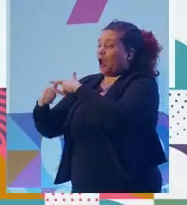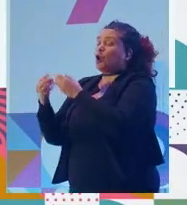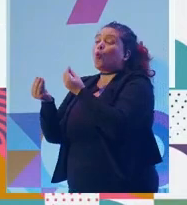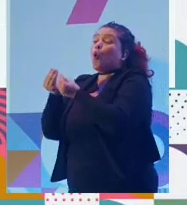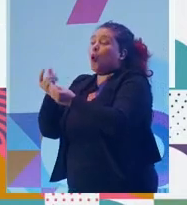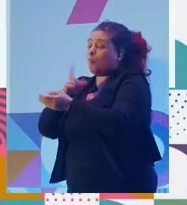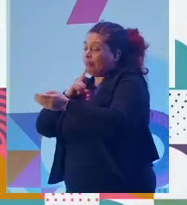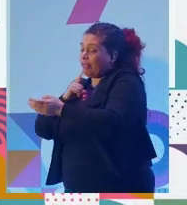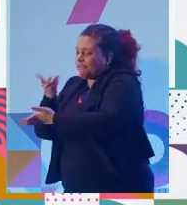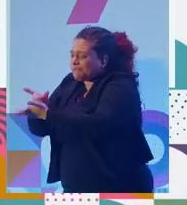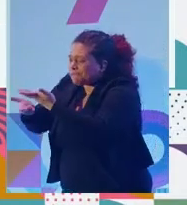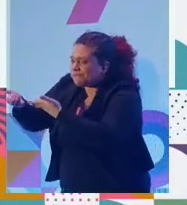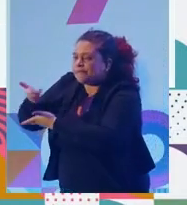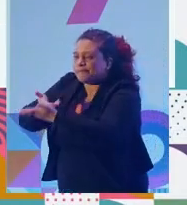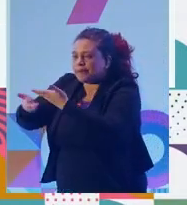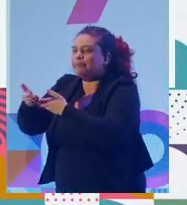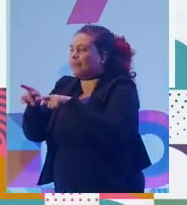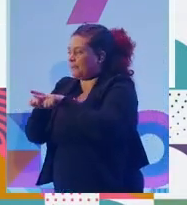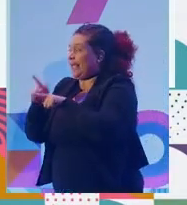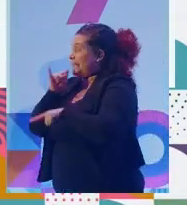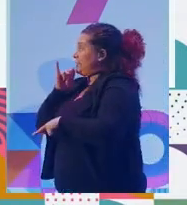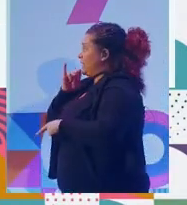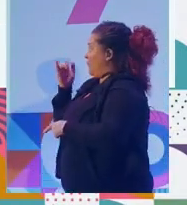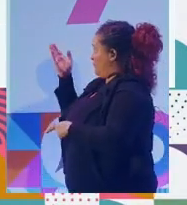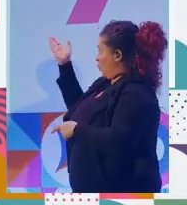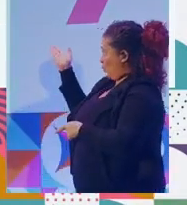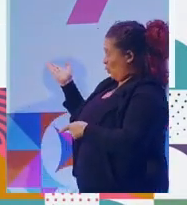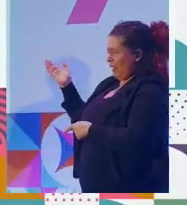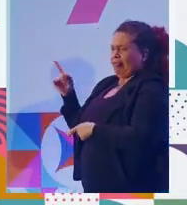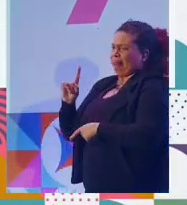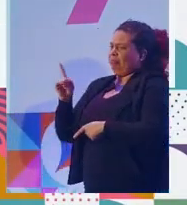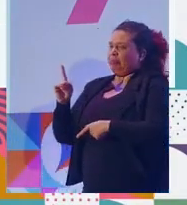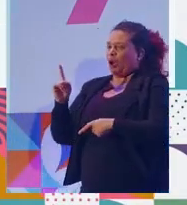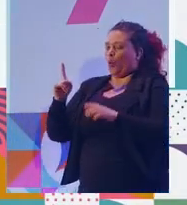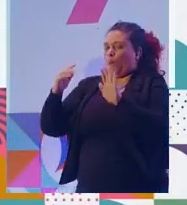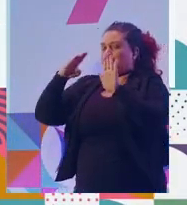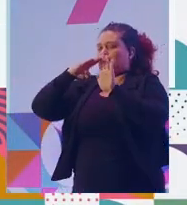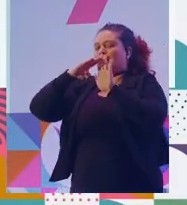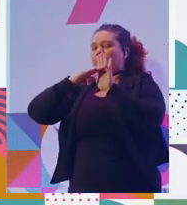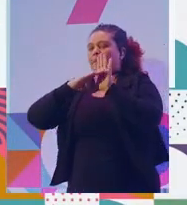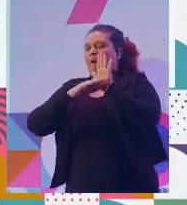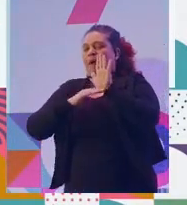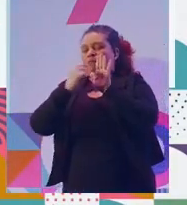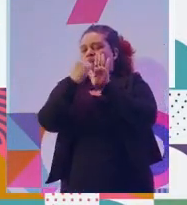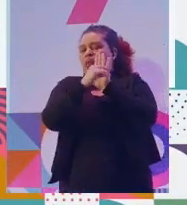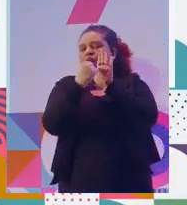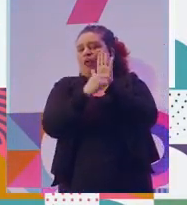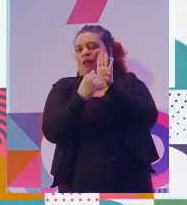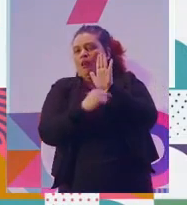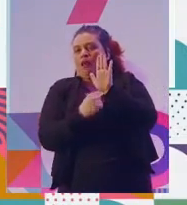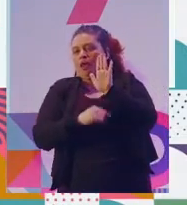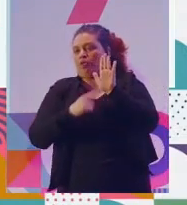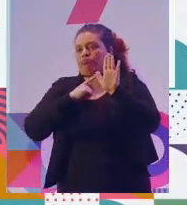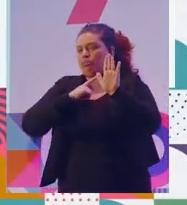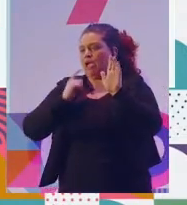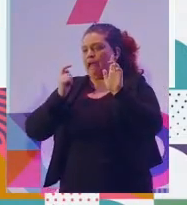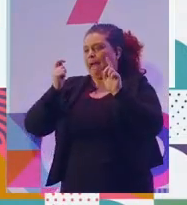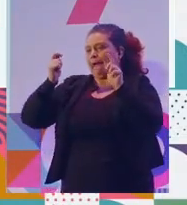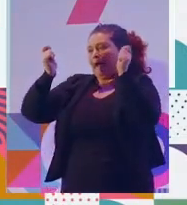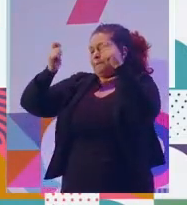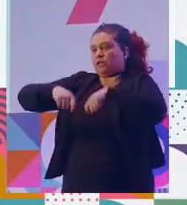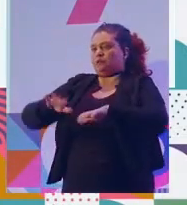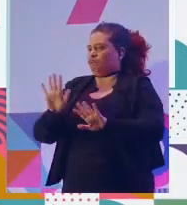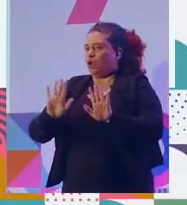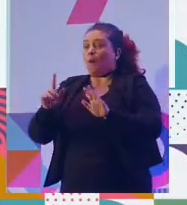aqui nós temos um exemplo. Essa não é uma lista de todas as capacidades que existem na organização, mas é só que a gente